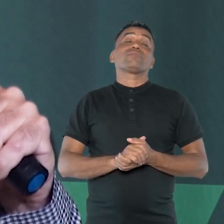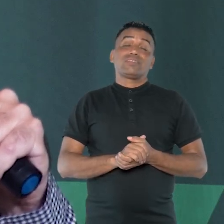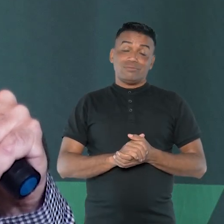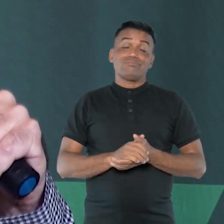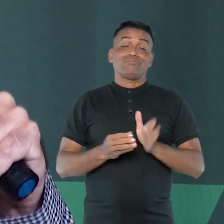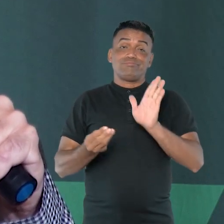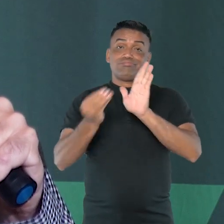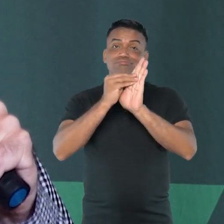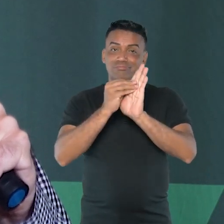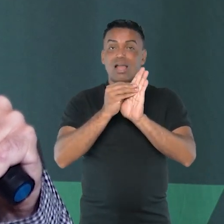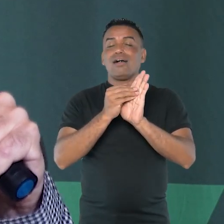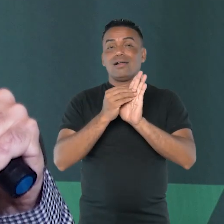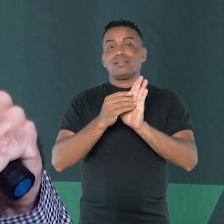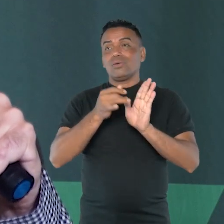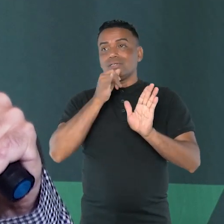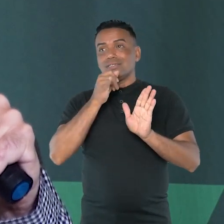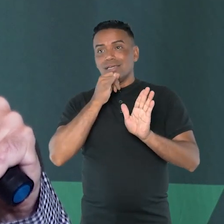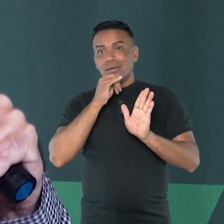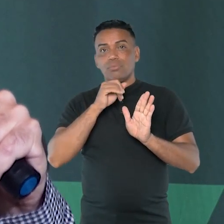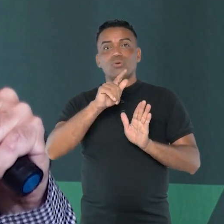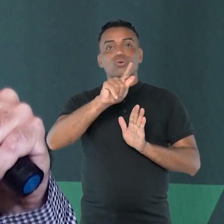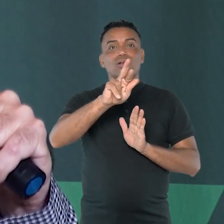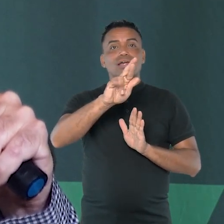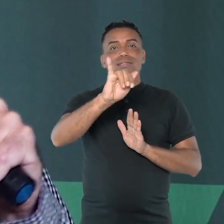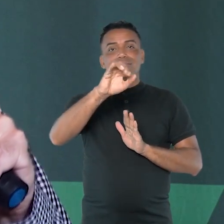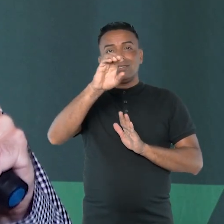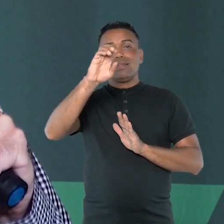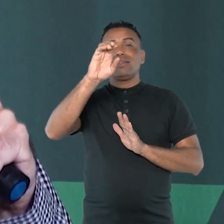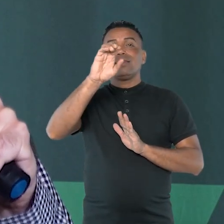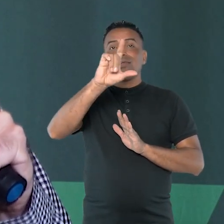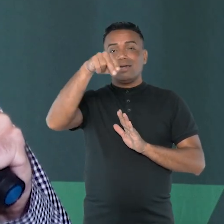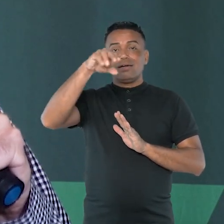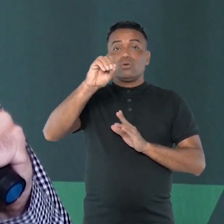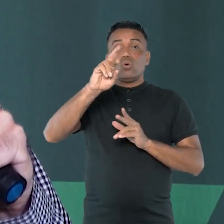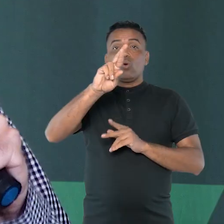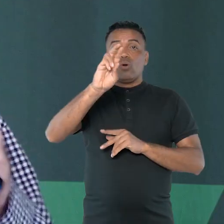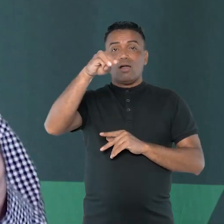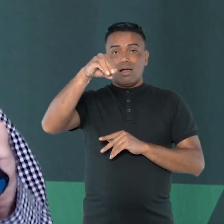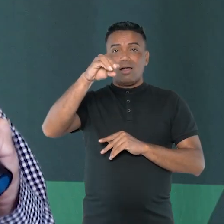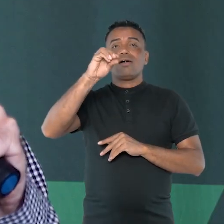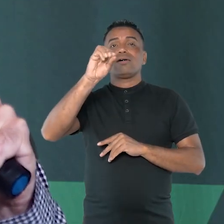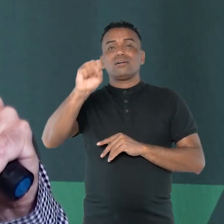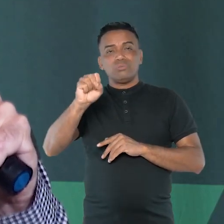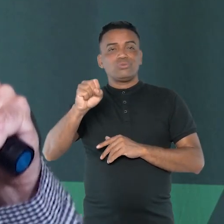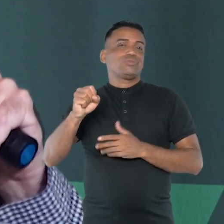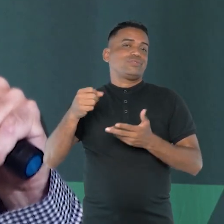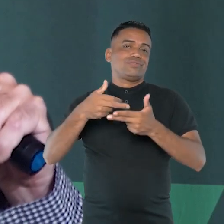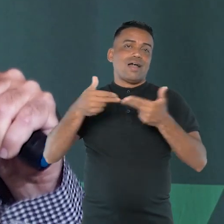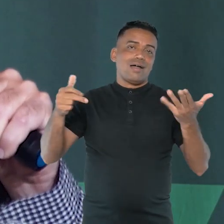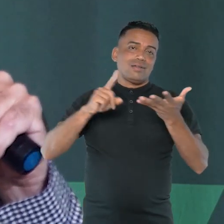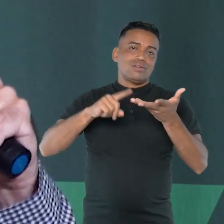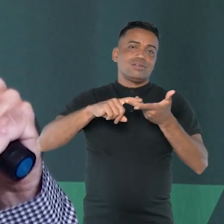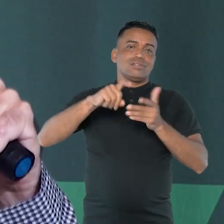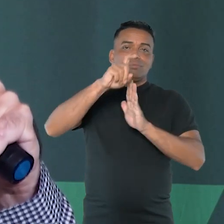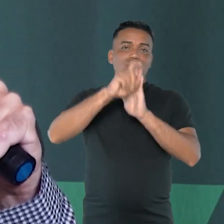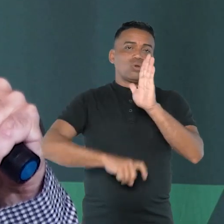novamente. Então, a gente tem, por exemplo, passagens de Graciliano Ramos, de Angústia, alguns outros que foram identificados, do próprio amanuense Belmiro, do